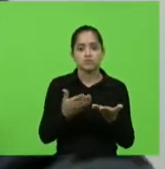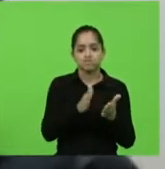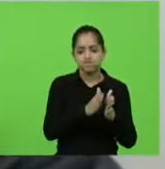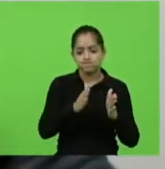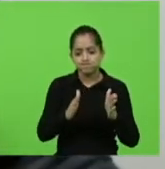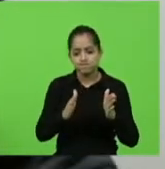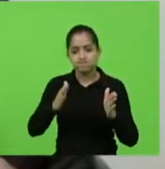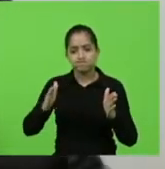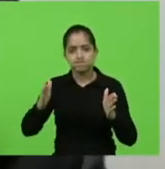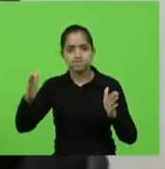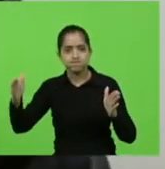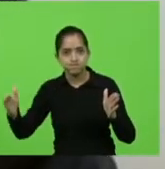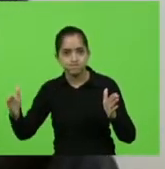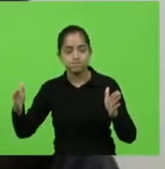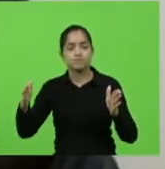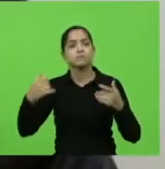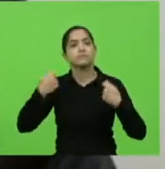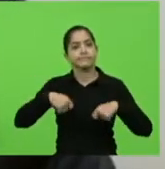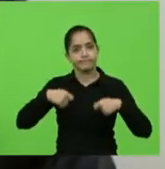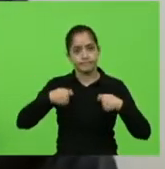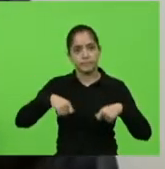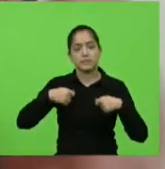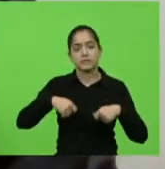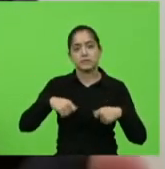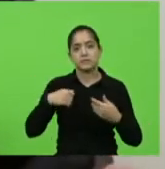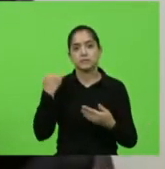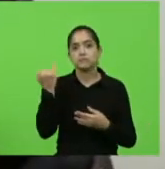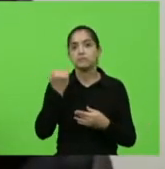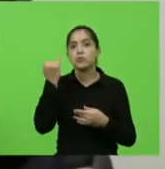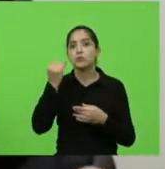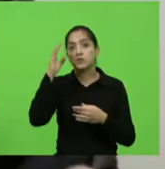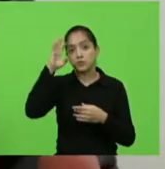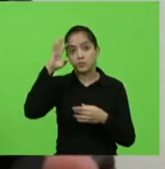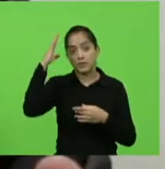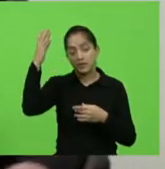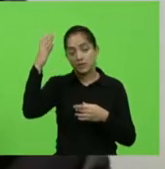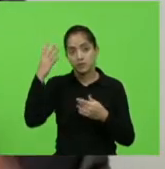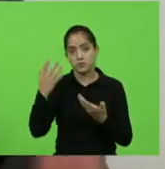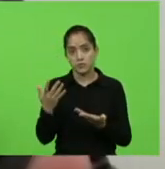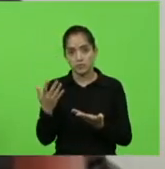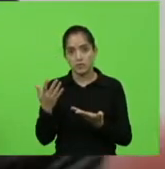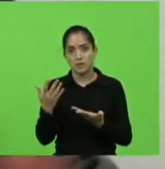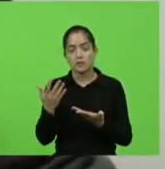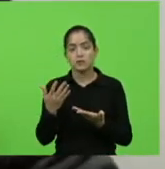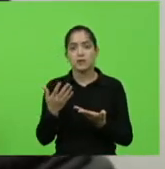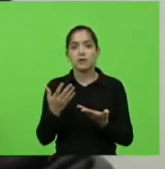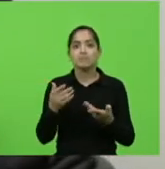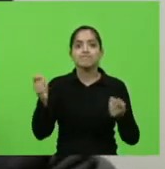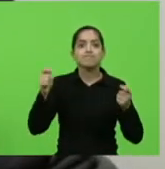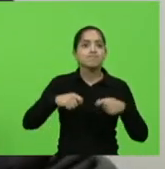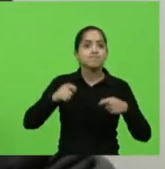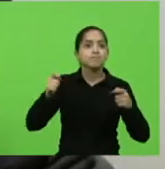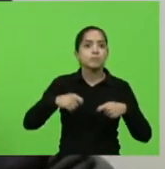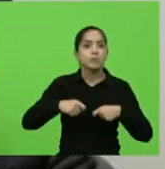longo prazo se tornam necessárias, né? E fundamentais para que a gente possa